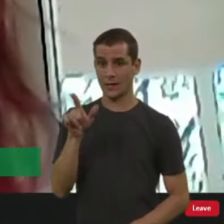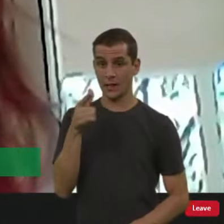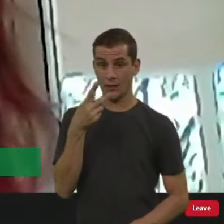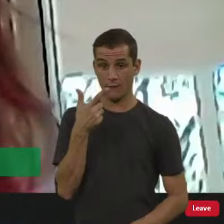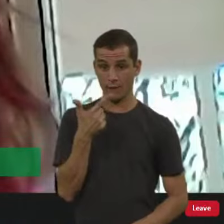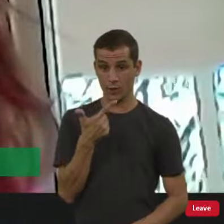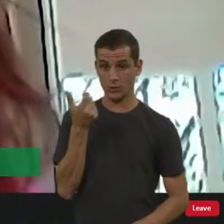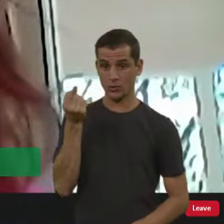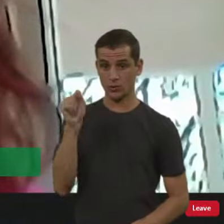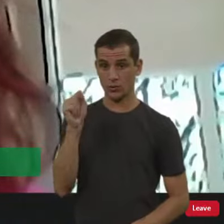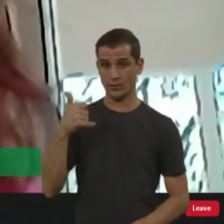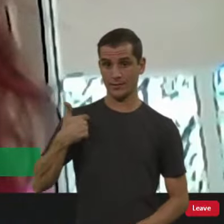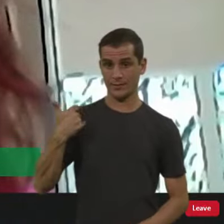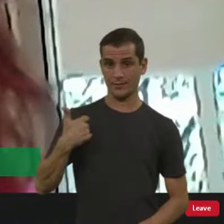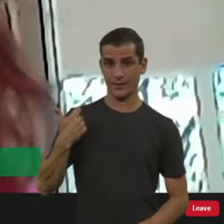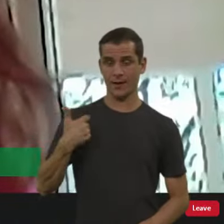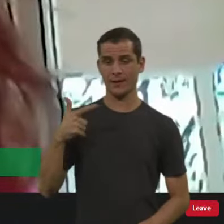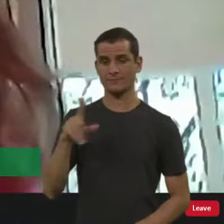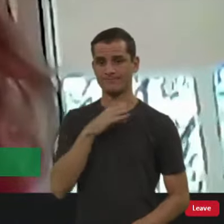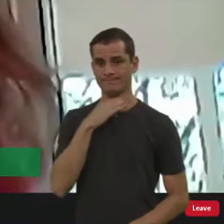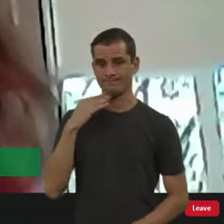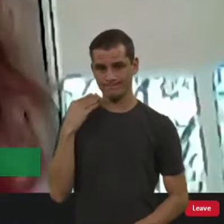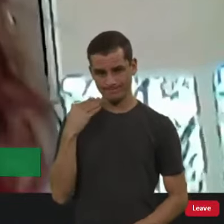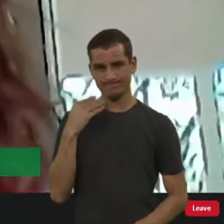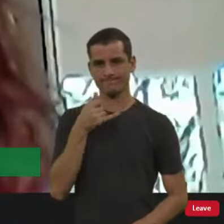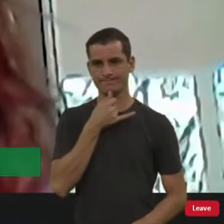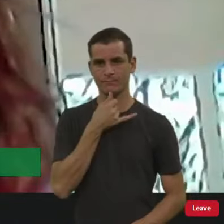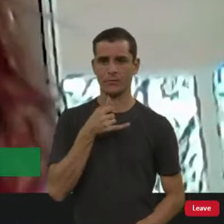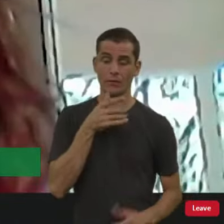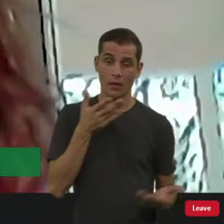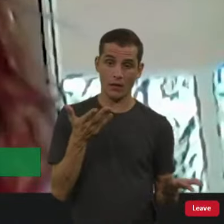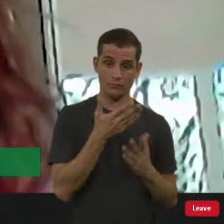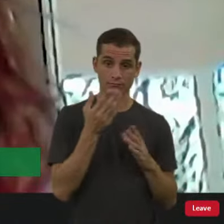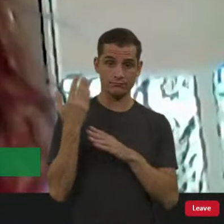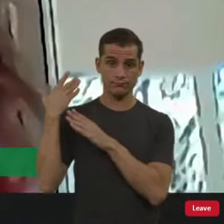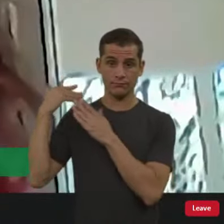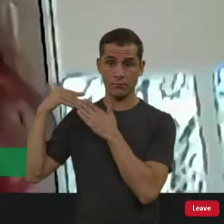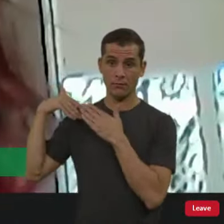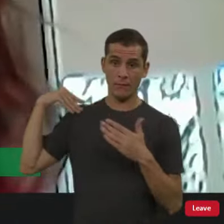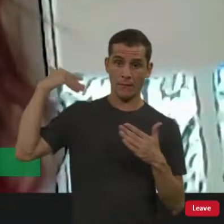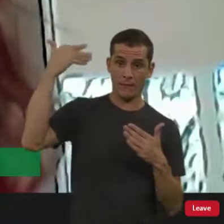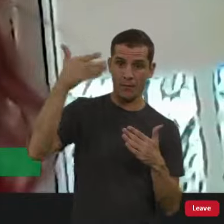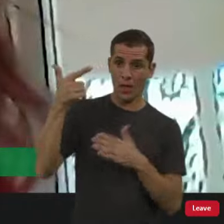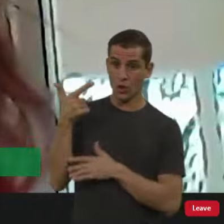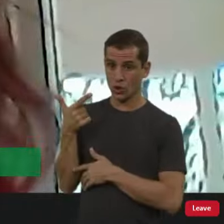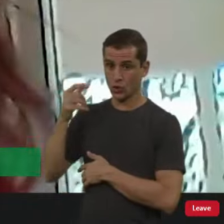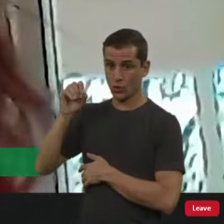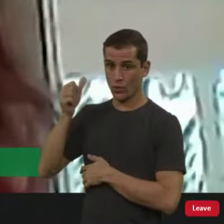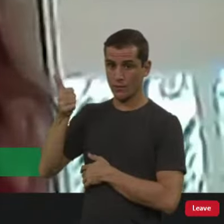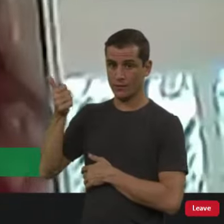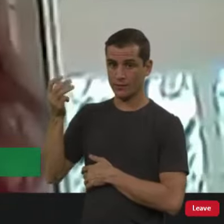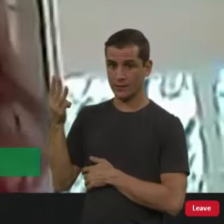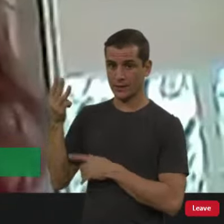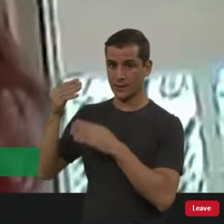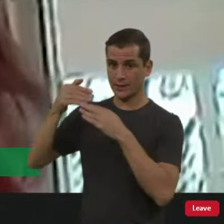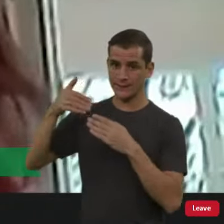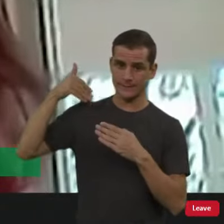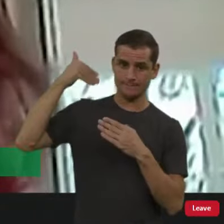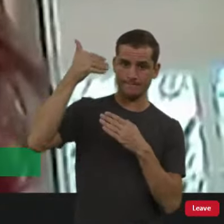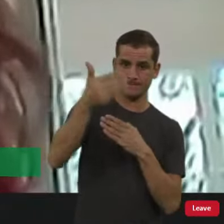idade. Então, desde aquele tempo, desde aquele ano, em 2013, eu faço parte da ABRAF e venho acompanhando o